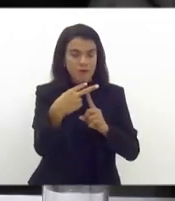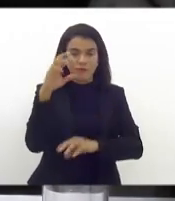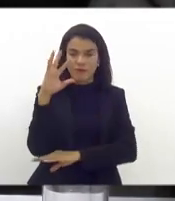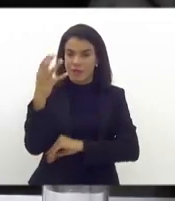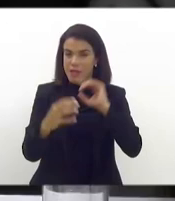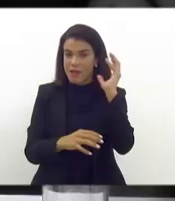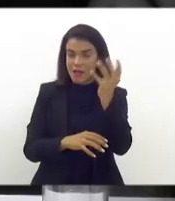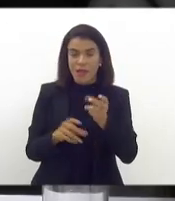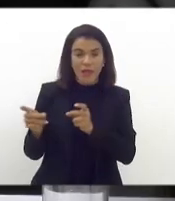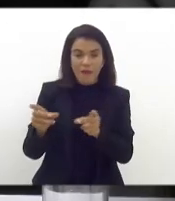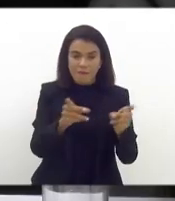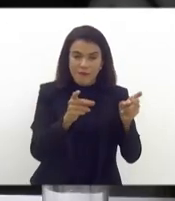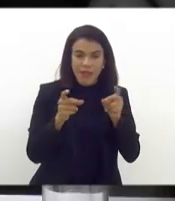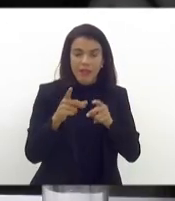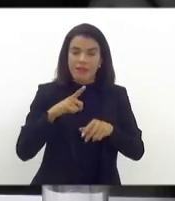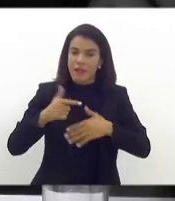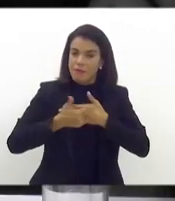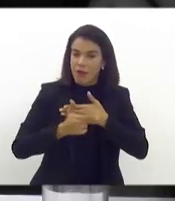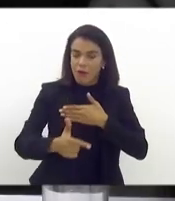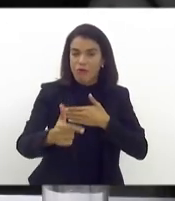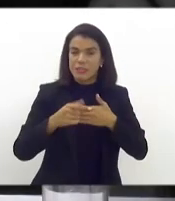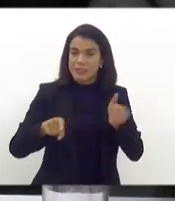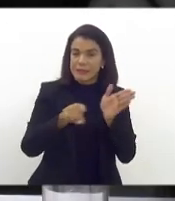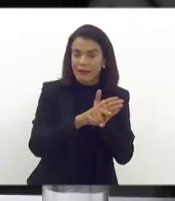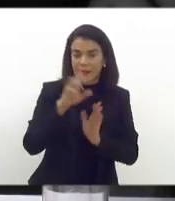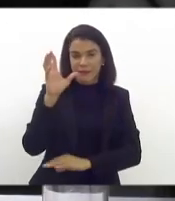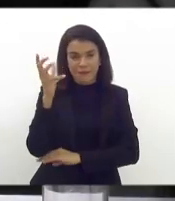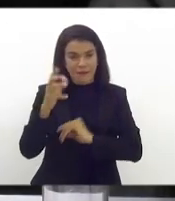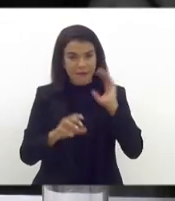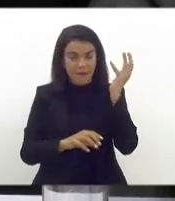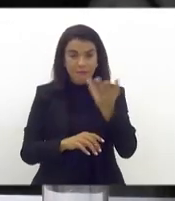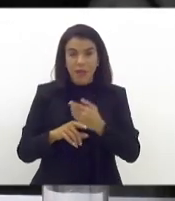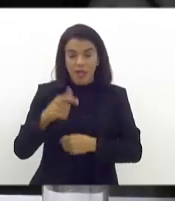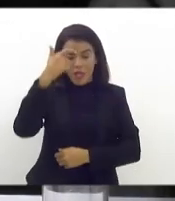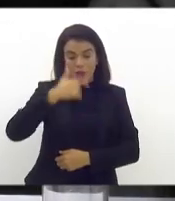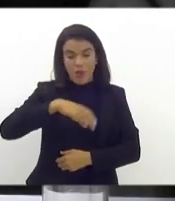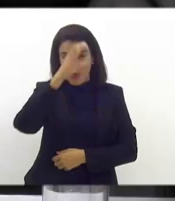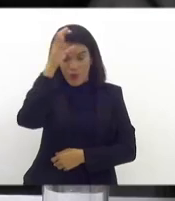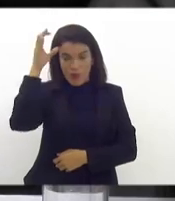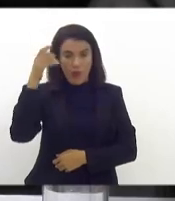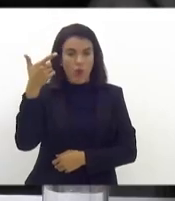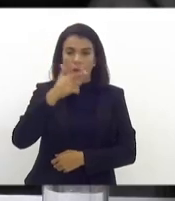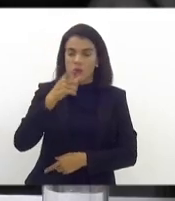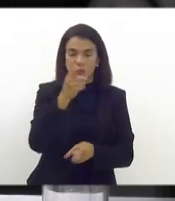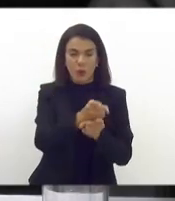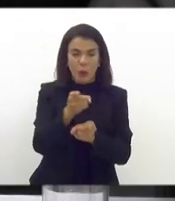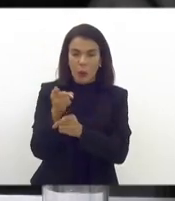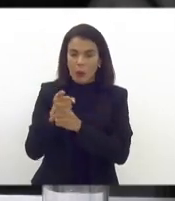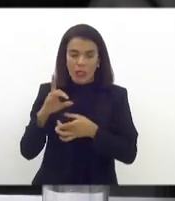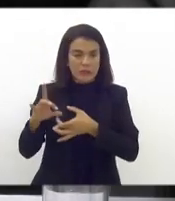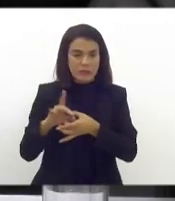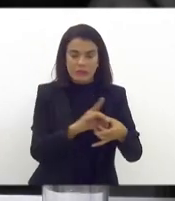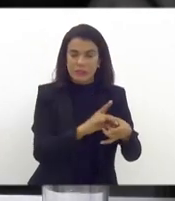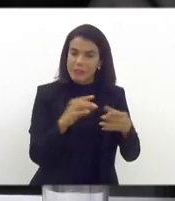essa venda tem uma consequência ambiental negativa, do ponto de vista do consumidor, não consigo ver sentido no projeto que sustente